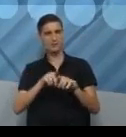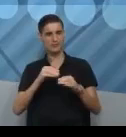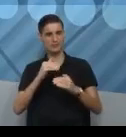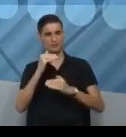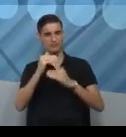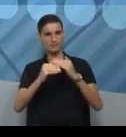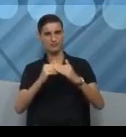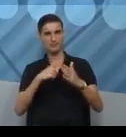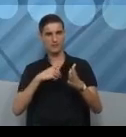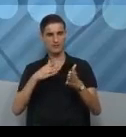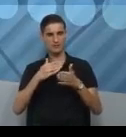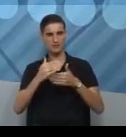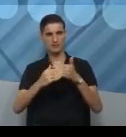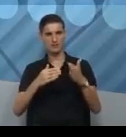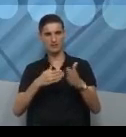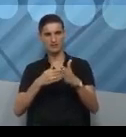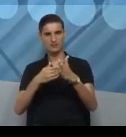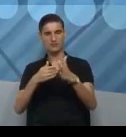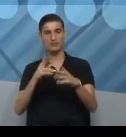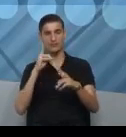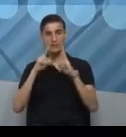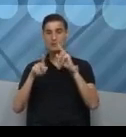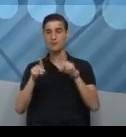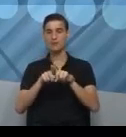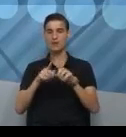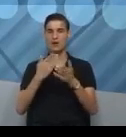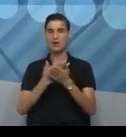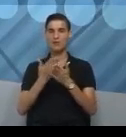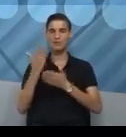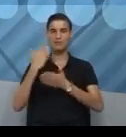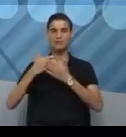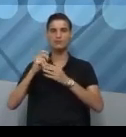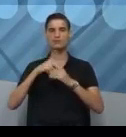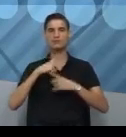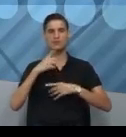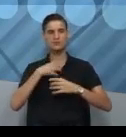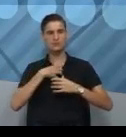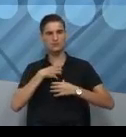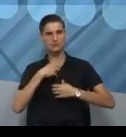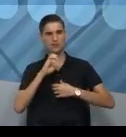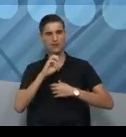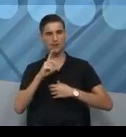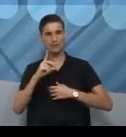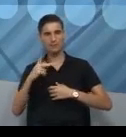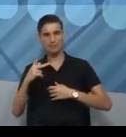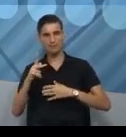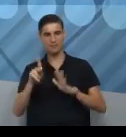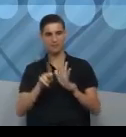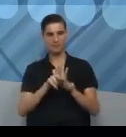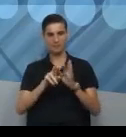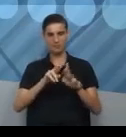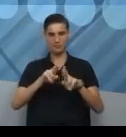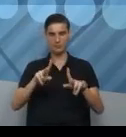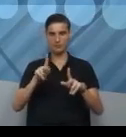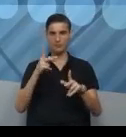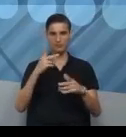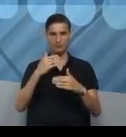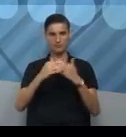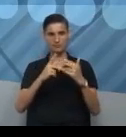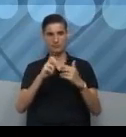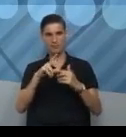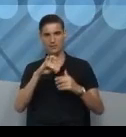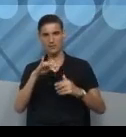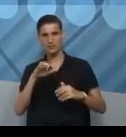passamos pelas séries. Na aula anterior vimos aí a questão do modelo de uma EDP, de uma equação diferencial